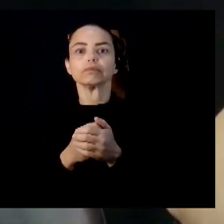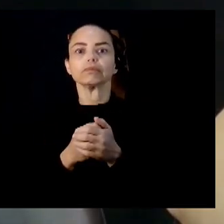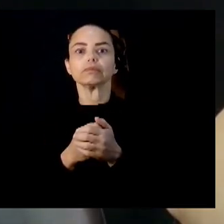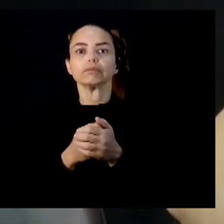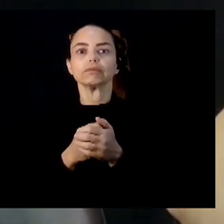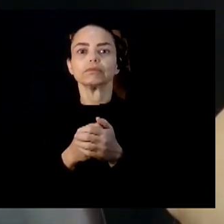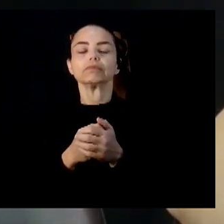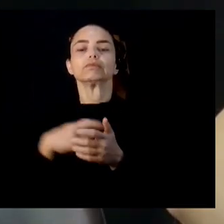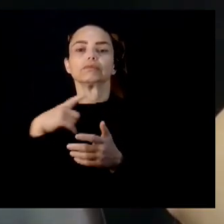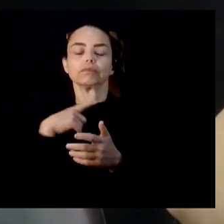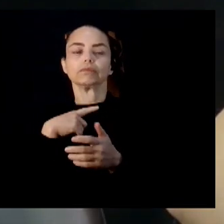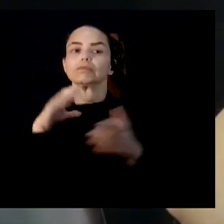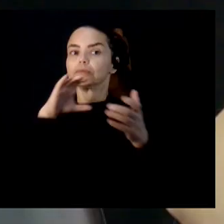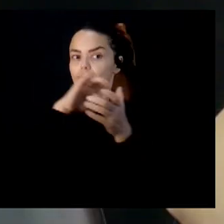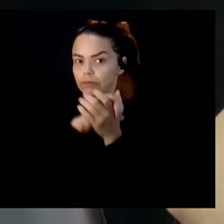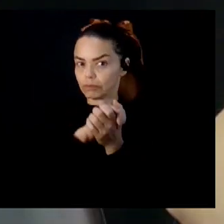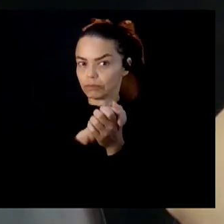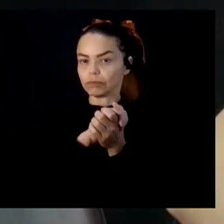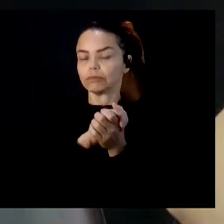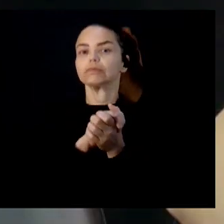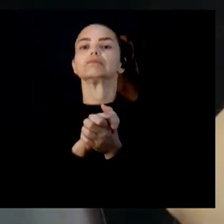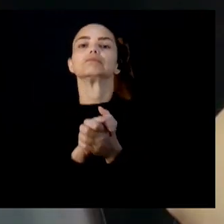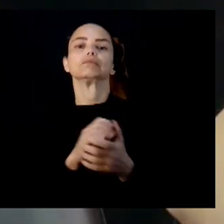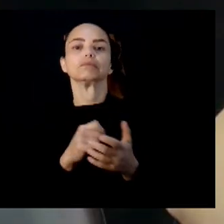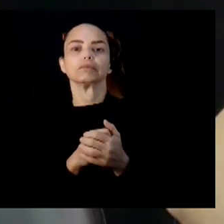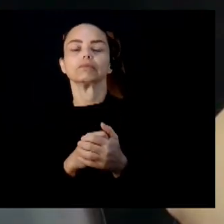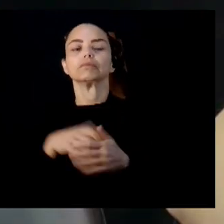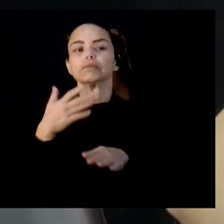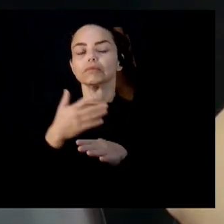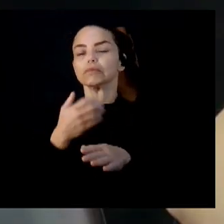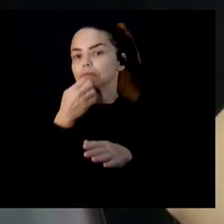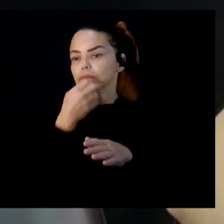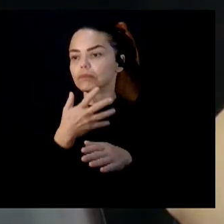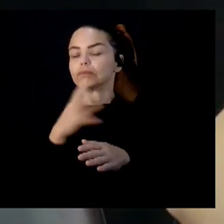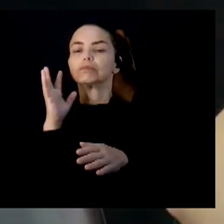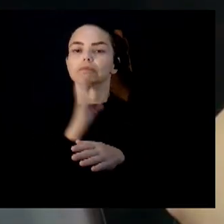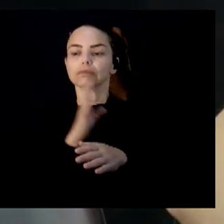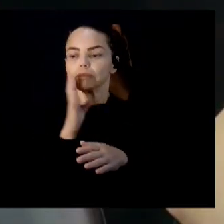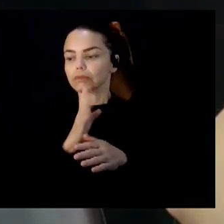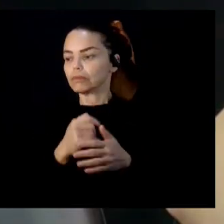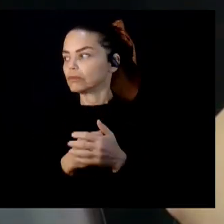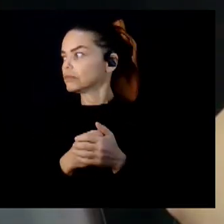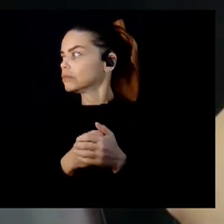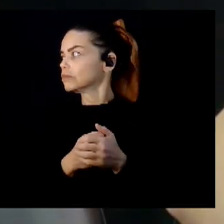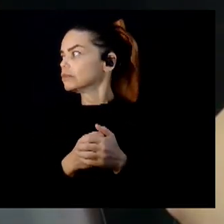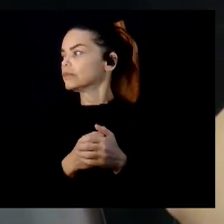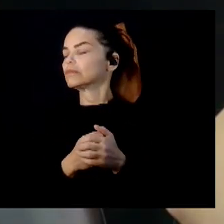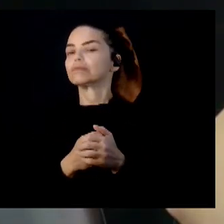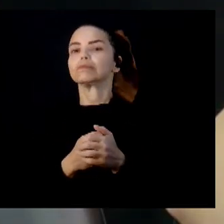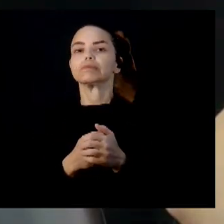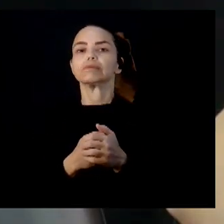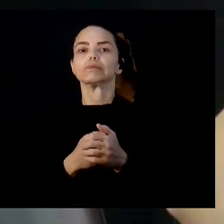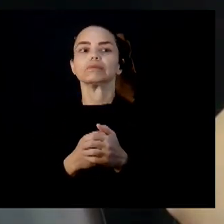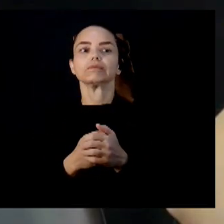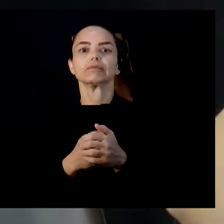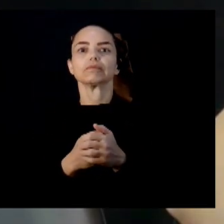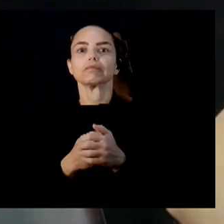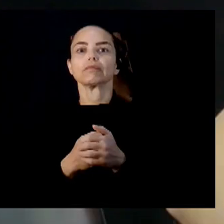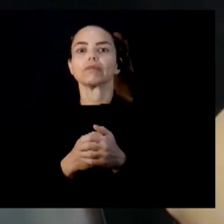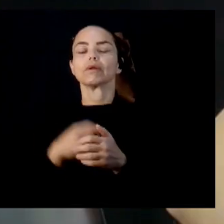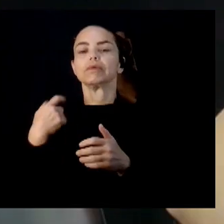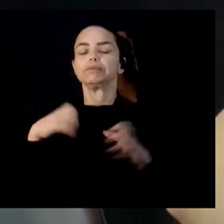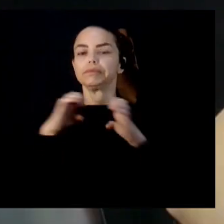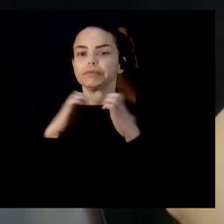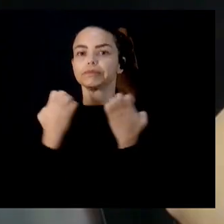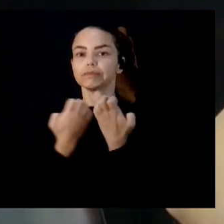ter um casamento altamente prático, funcional e de equipe, mas a